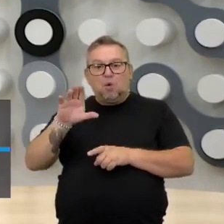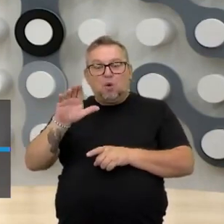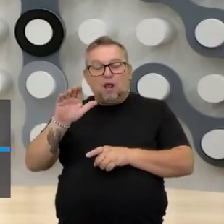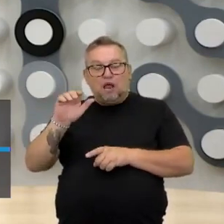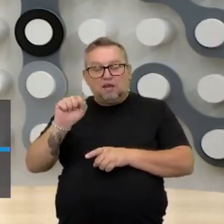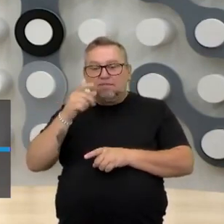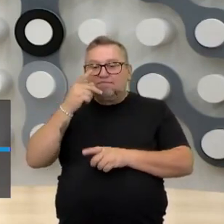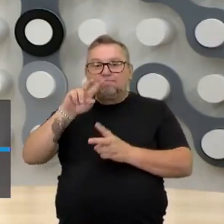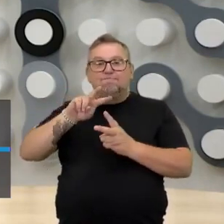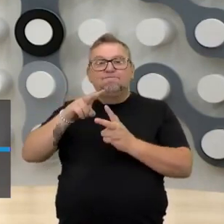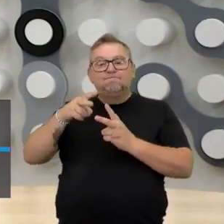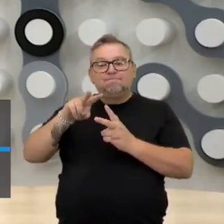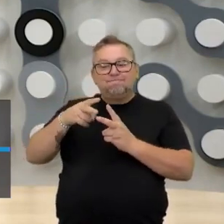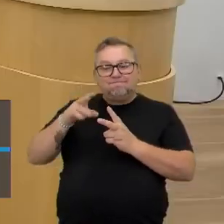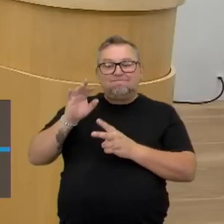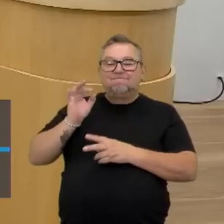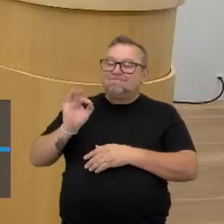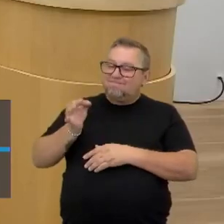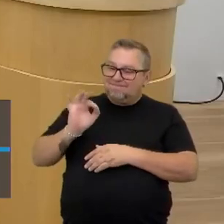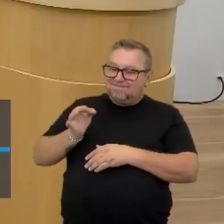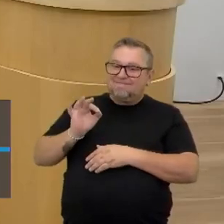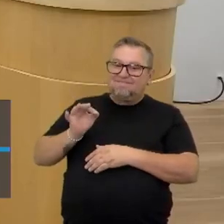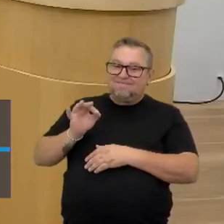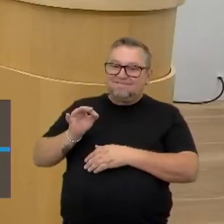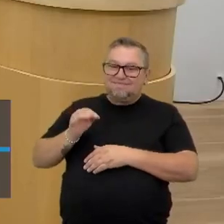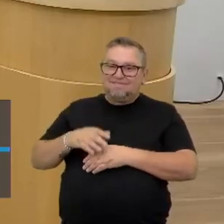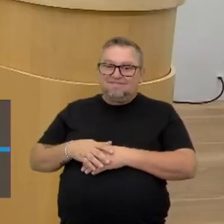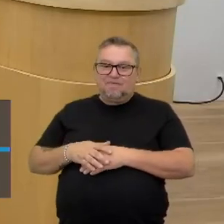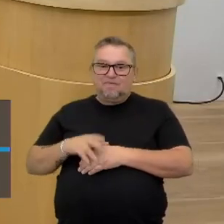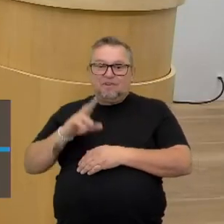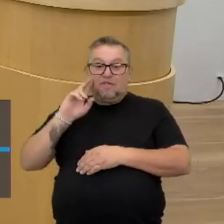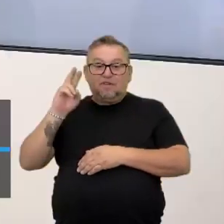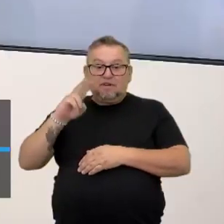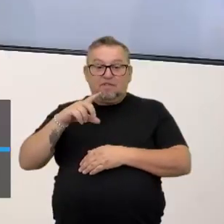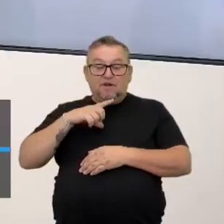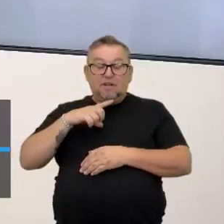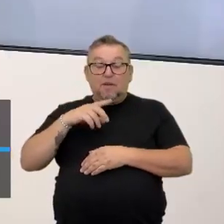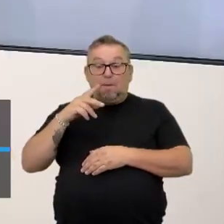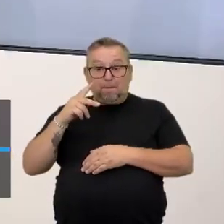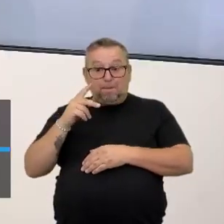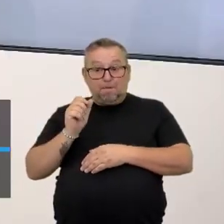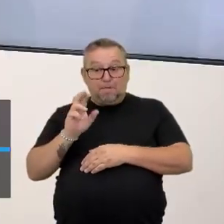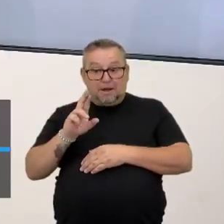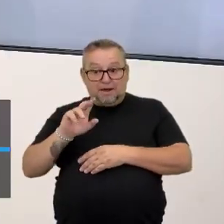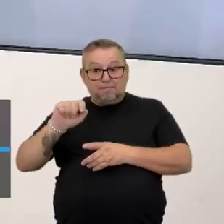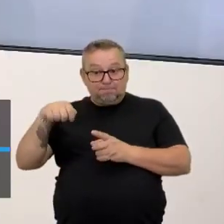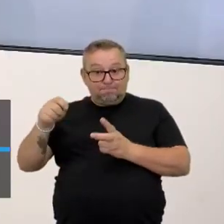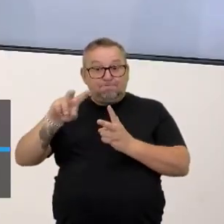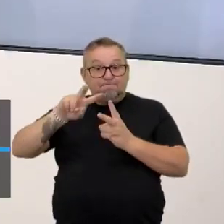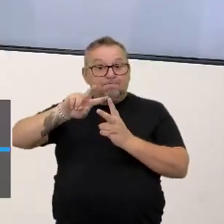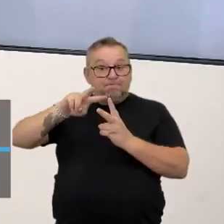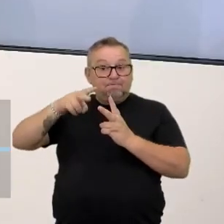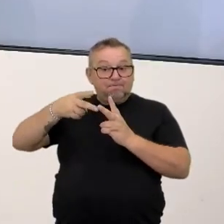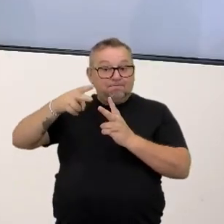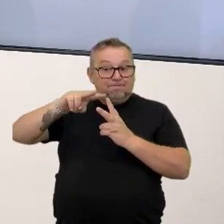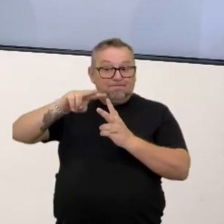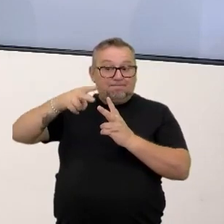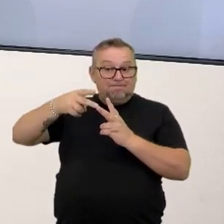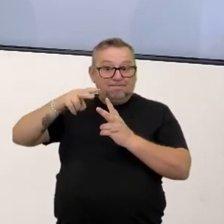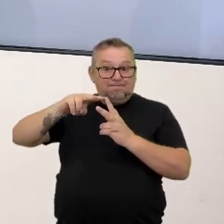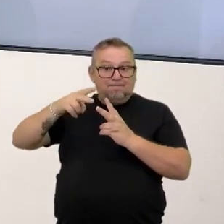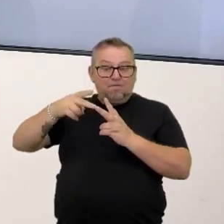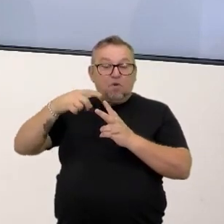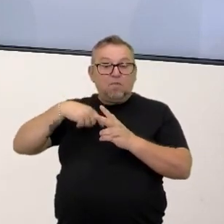fala os pares, Tony. E aí? Muito bom. E realmente, né, Osmar? Porque, ó, no caso dos pares, o que vai acontecer, ó? Para